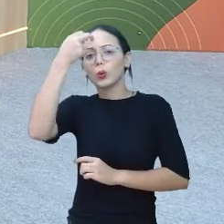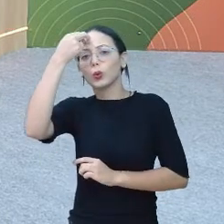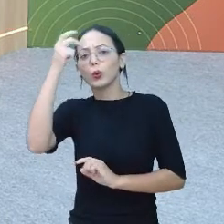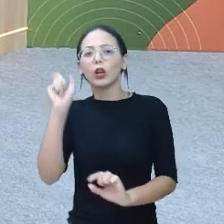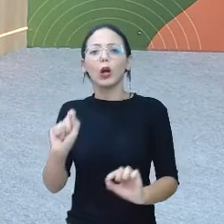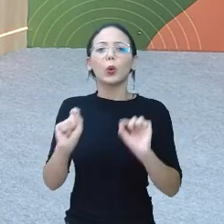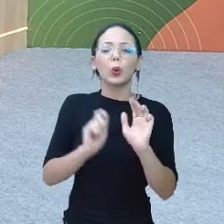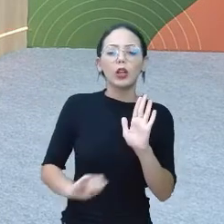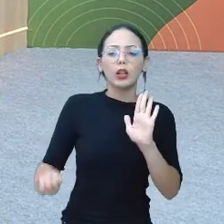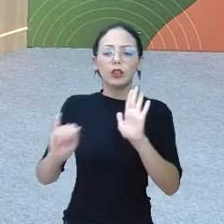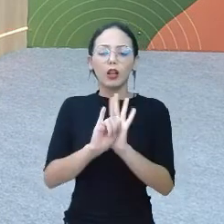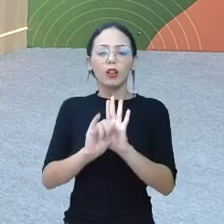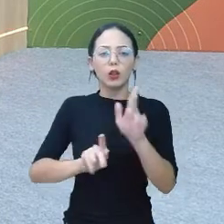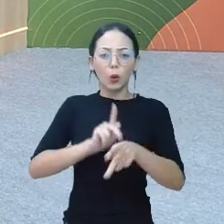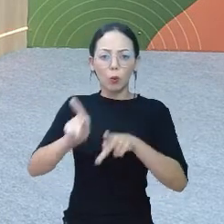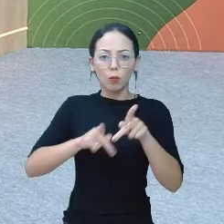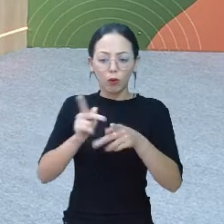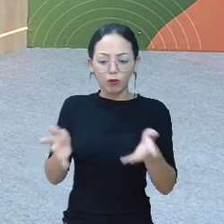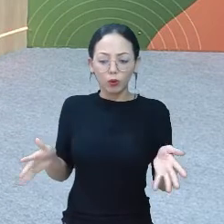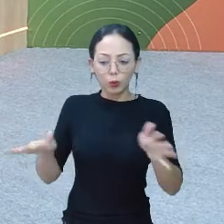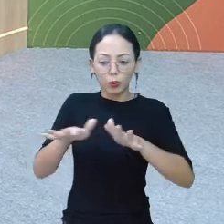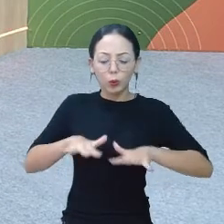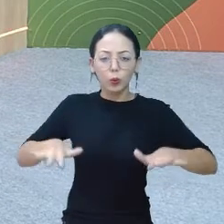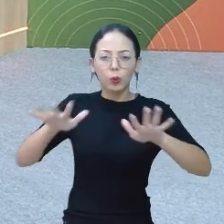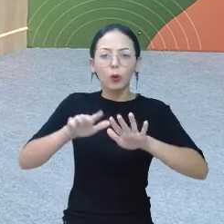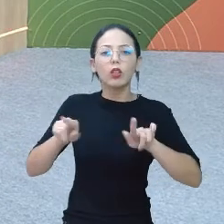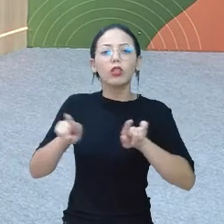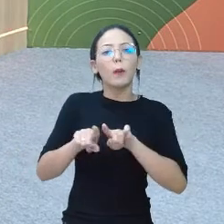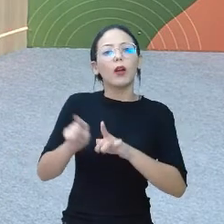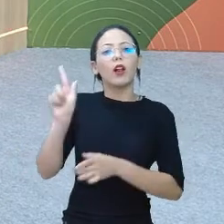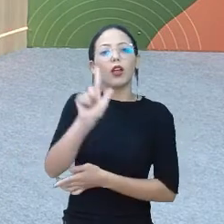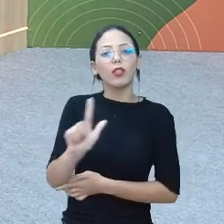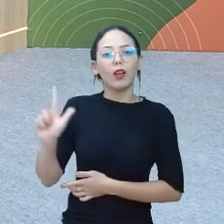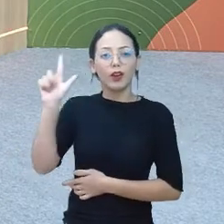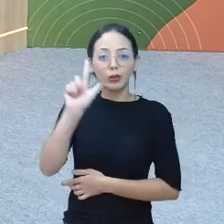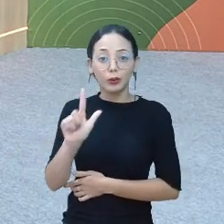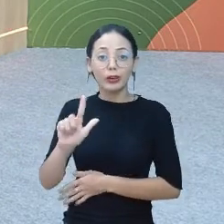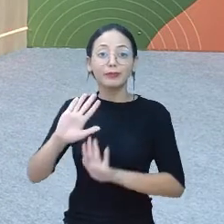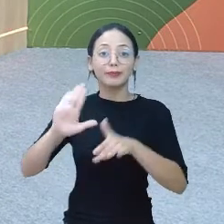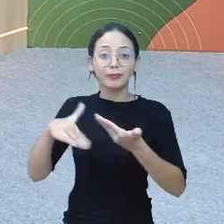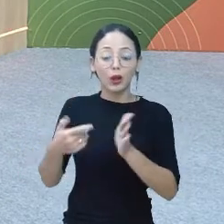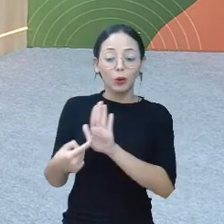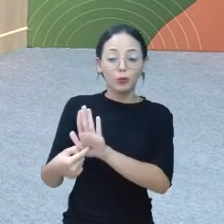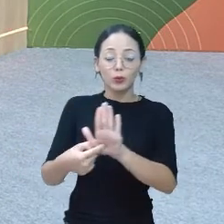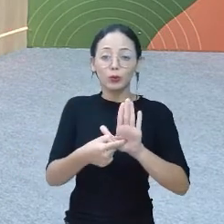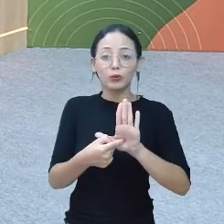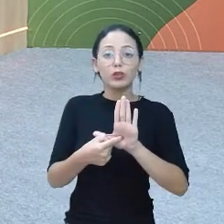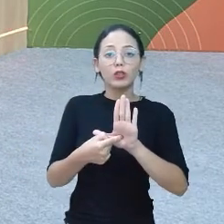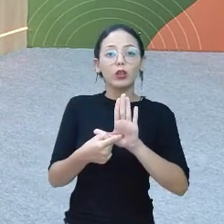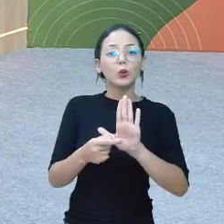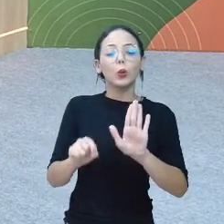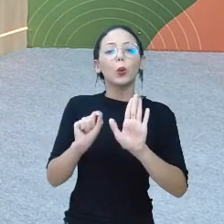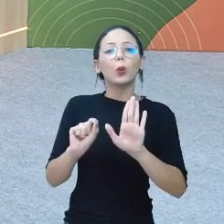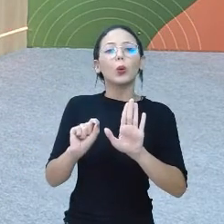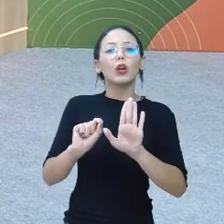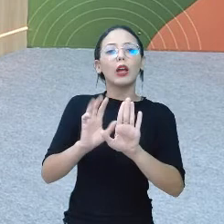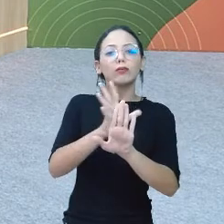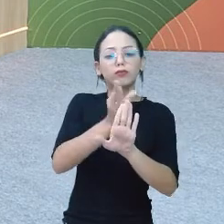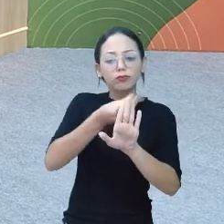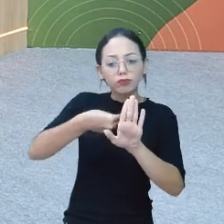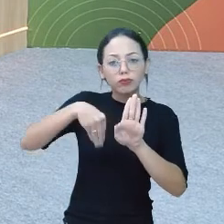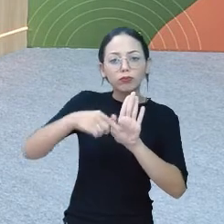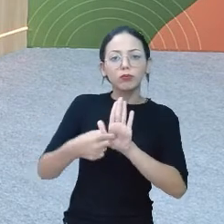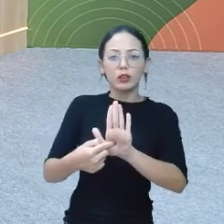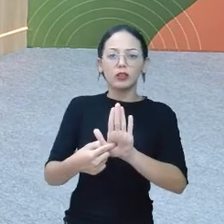nossa identidade como povo, se dá por meio da literatura também, né? Então, ela é um reflexo desse pensamento, dessa